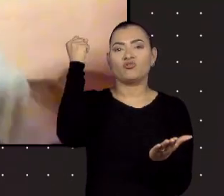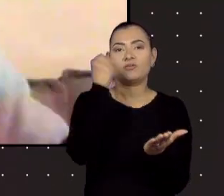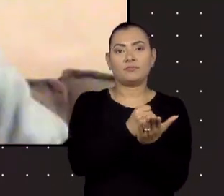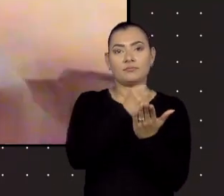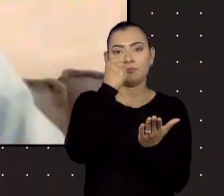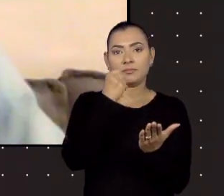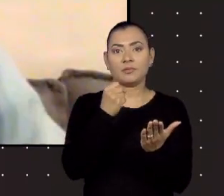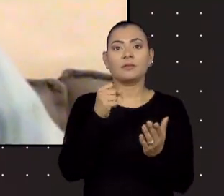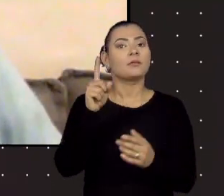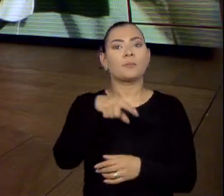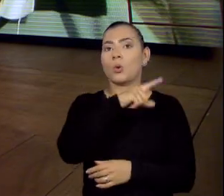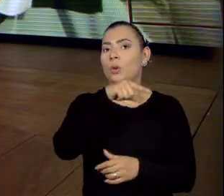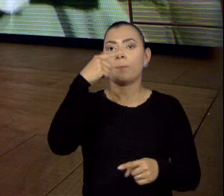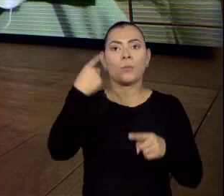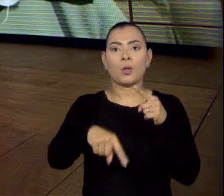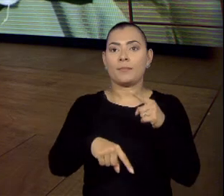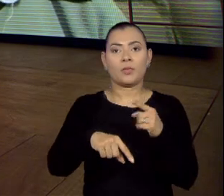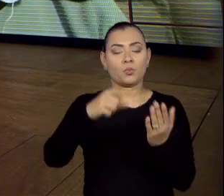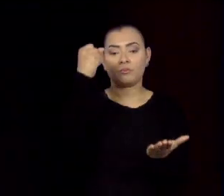triangular, vetado.